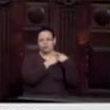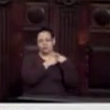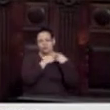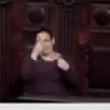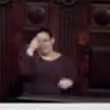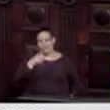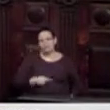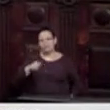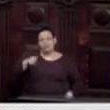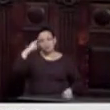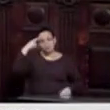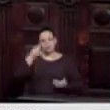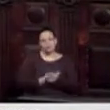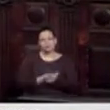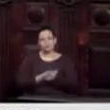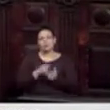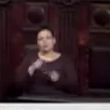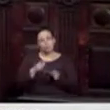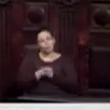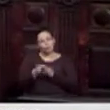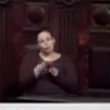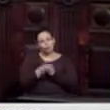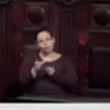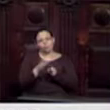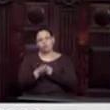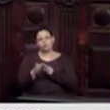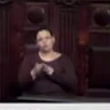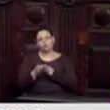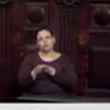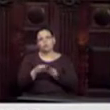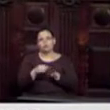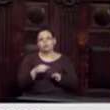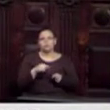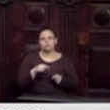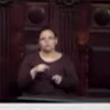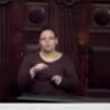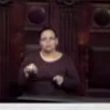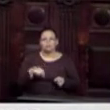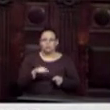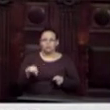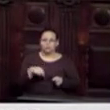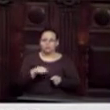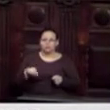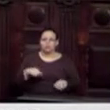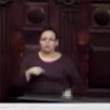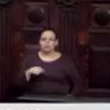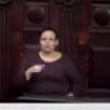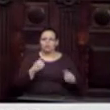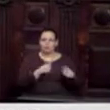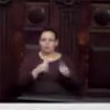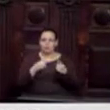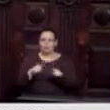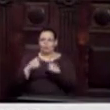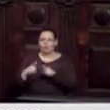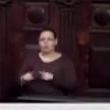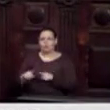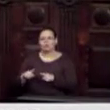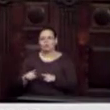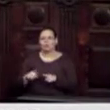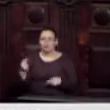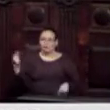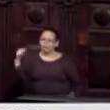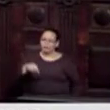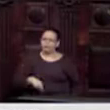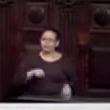quem decide, de quem orienta. A nossa nota e a nossa nota cobra também que deve vir aqui